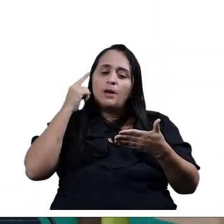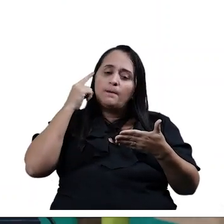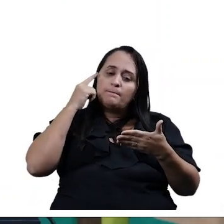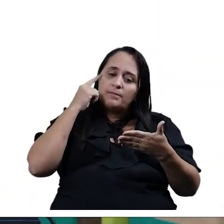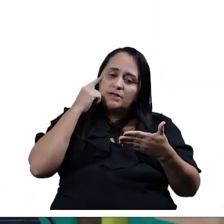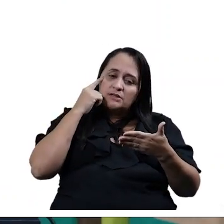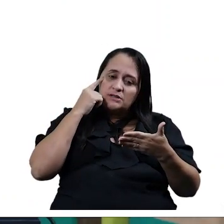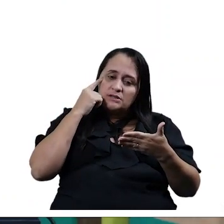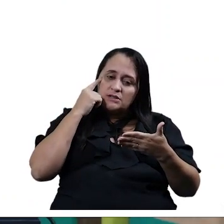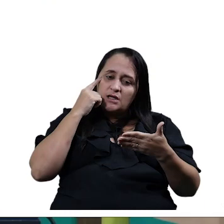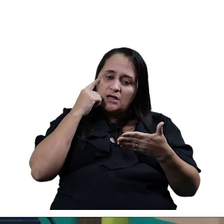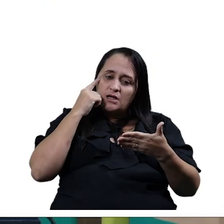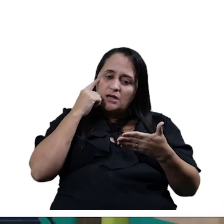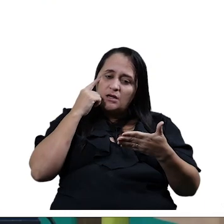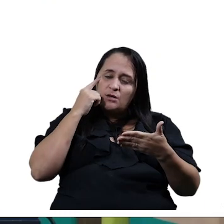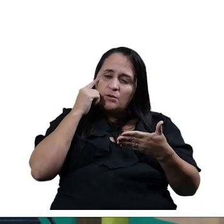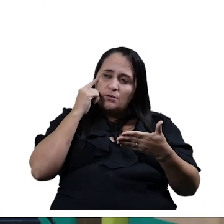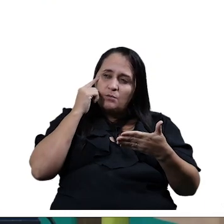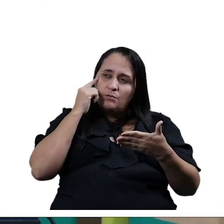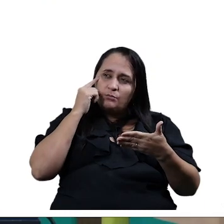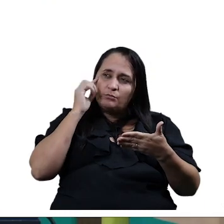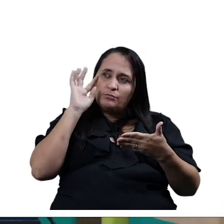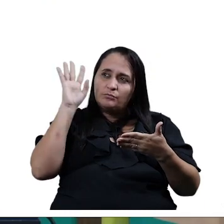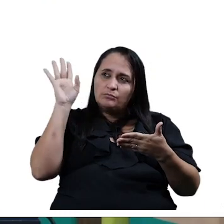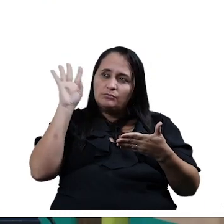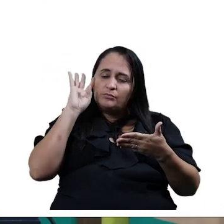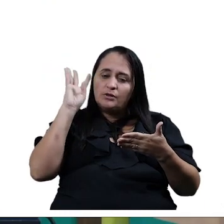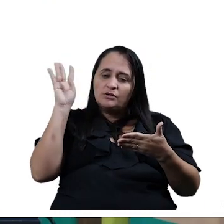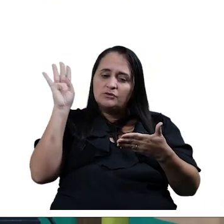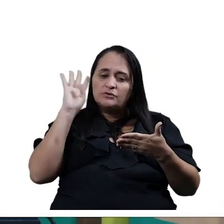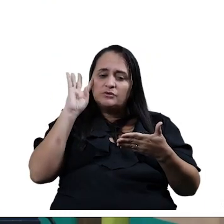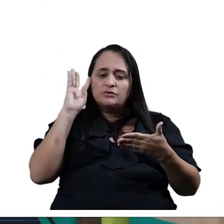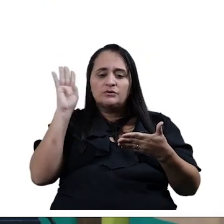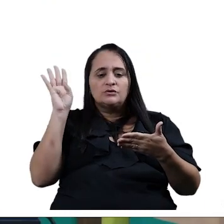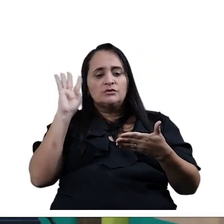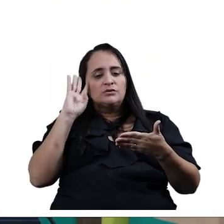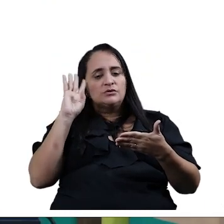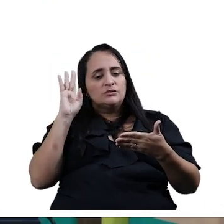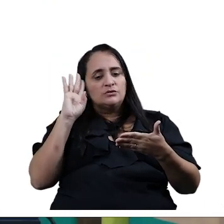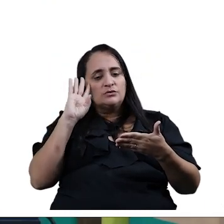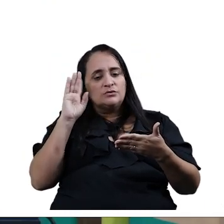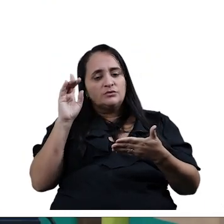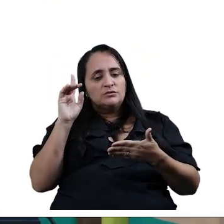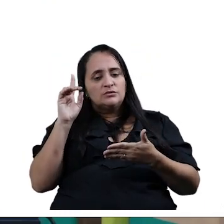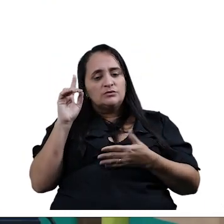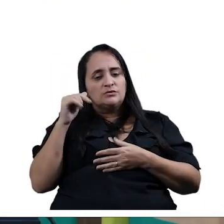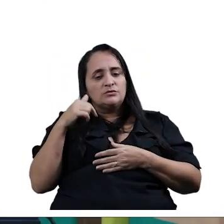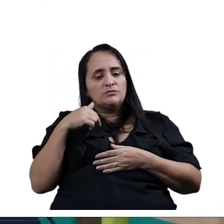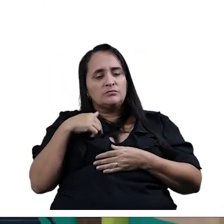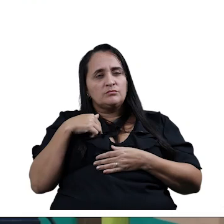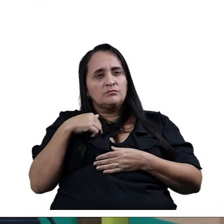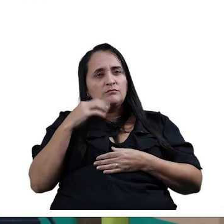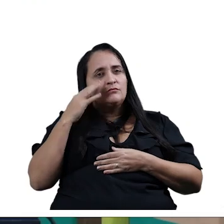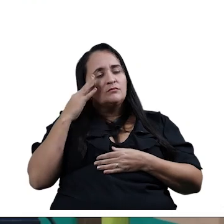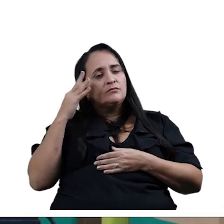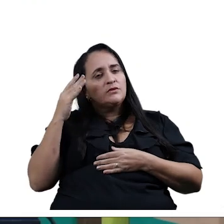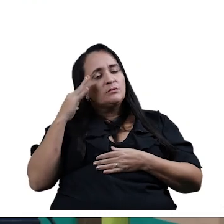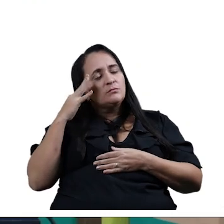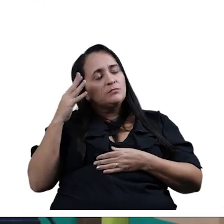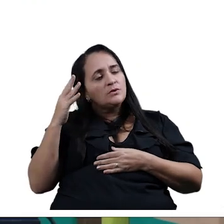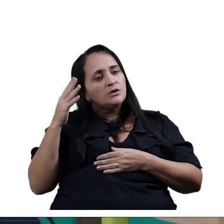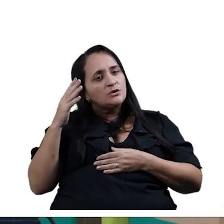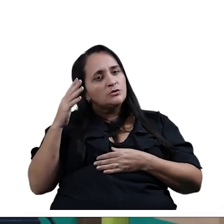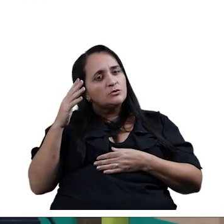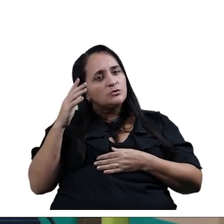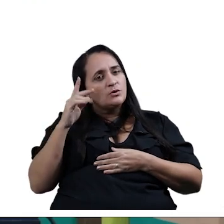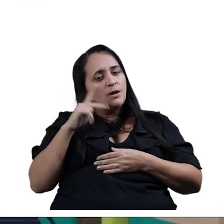pensando. Eu aqui na minha imaginação, maluca, alucinada, eu consigo ver, imaginar